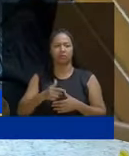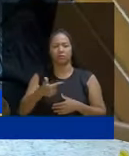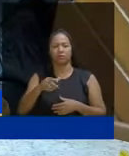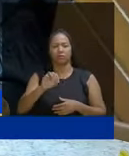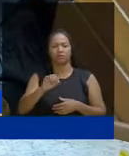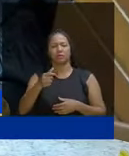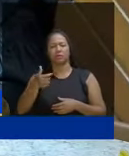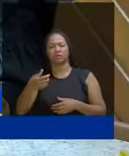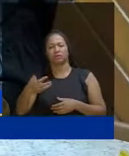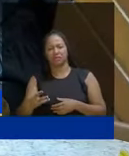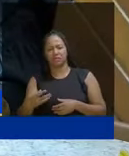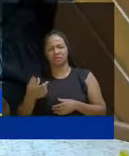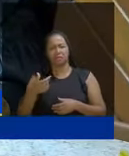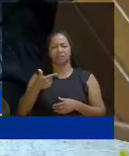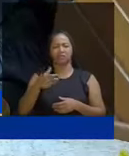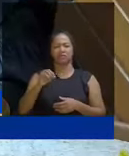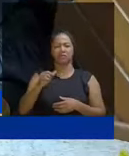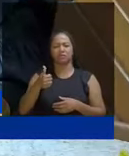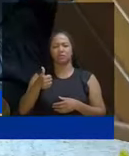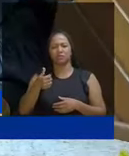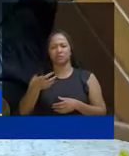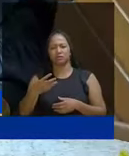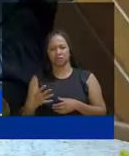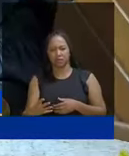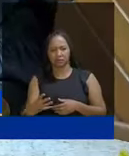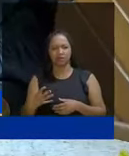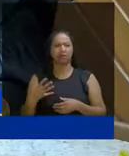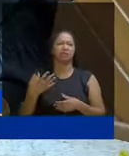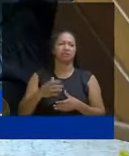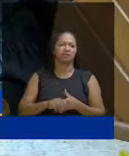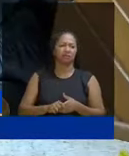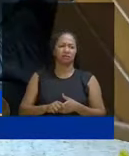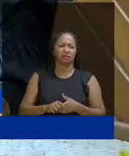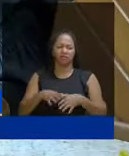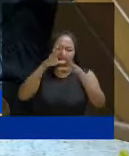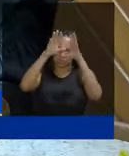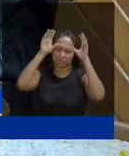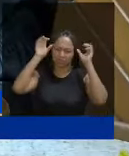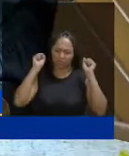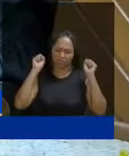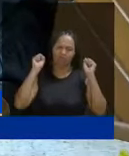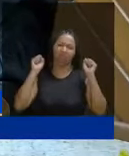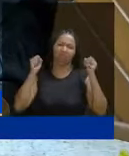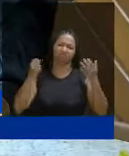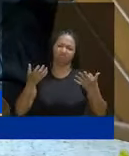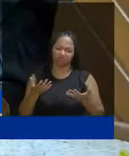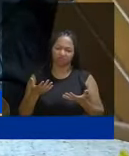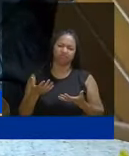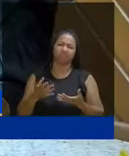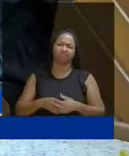2013, 2014, a fim de não deixar o tribunal numa situação de